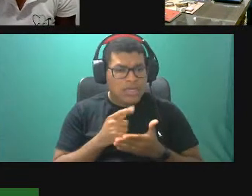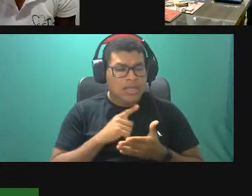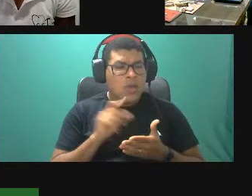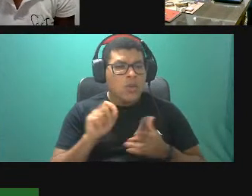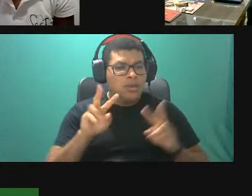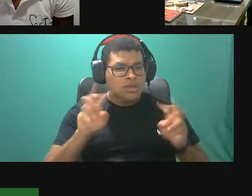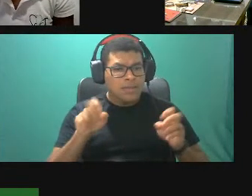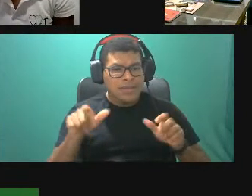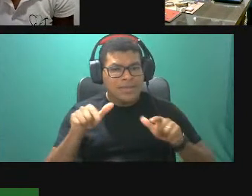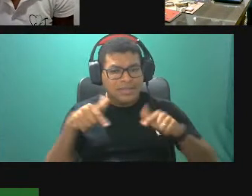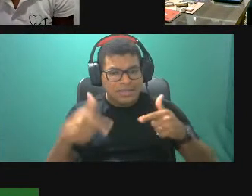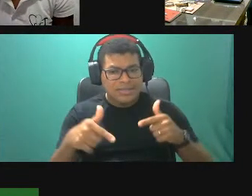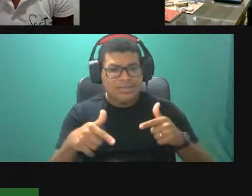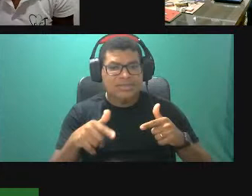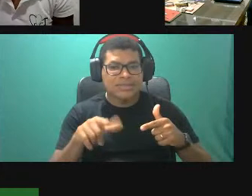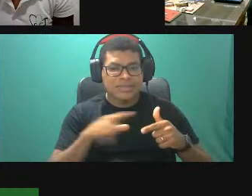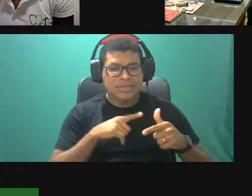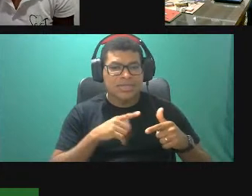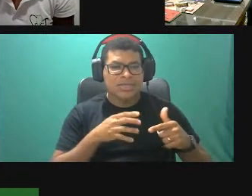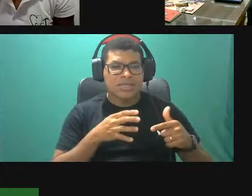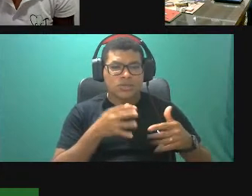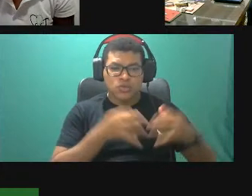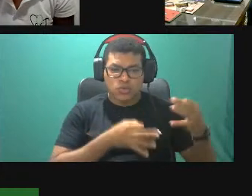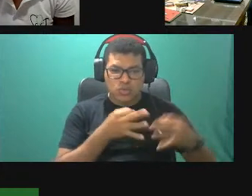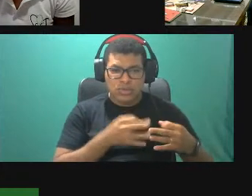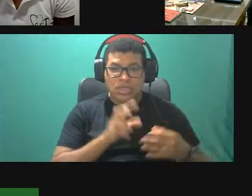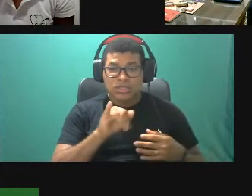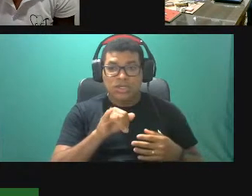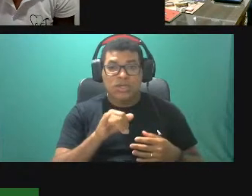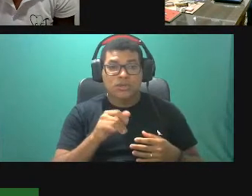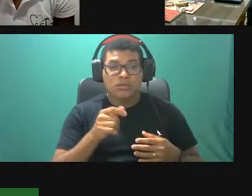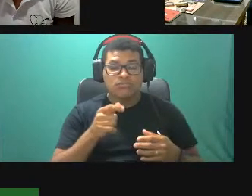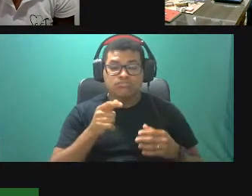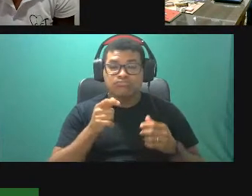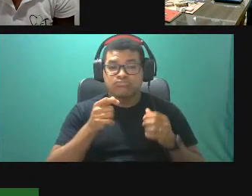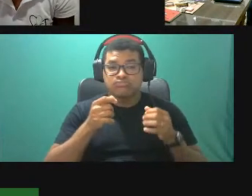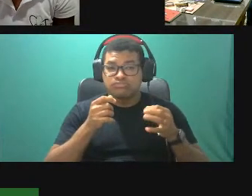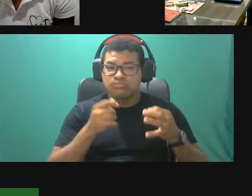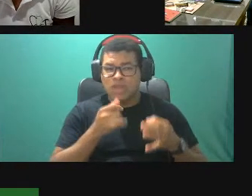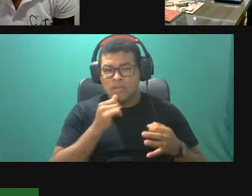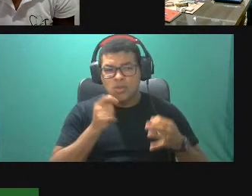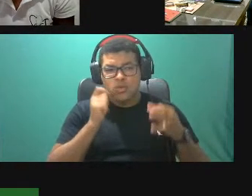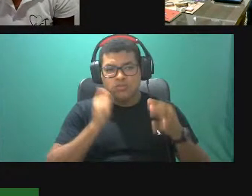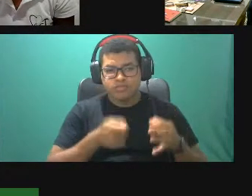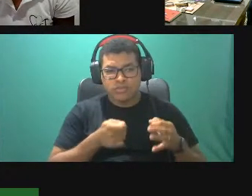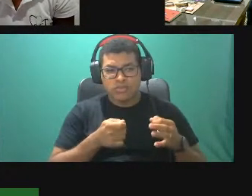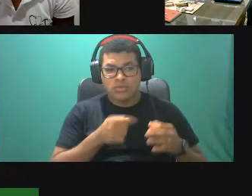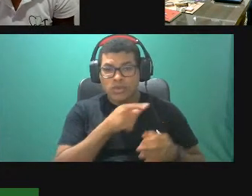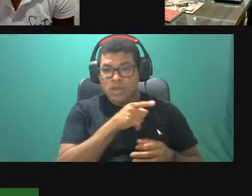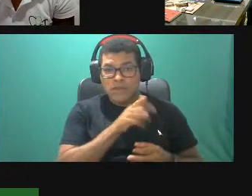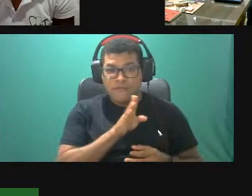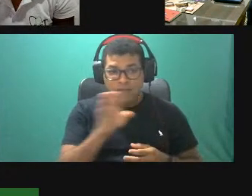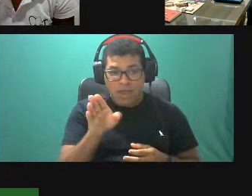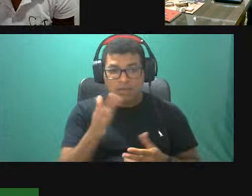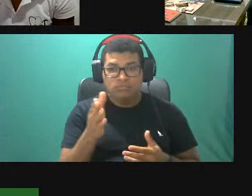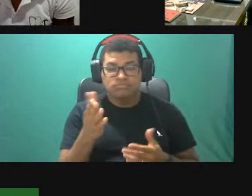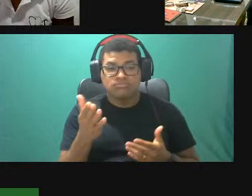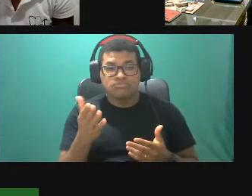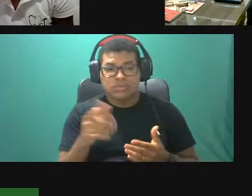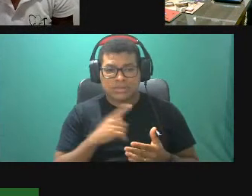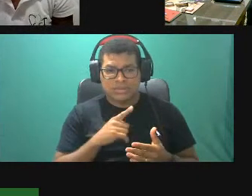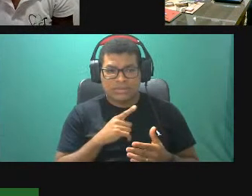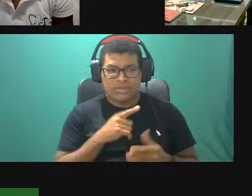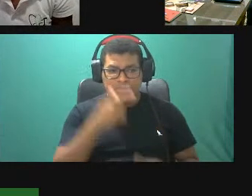judiciais? Caso seja intimado por juiz, existe alguma entidade que possa auxiliar nessa demanda?